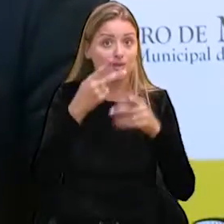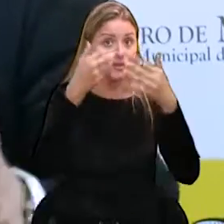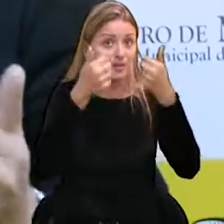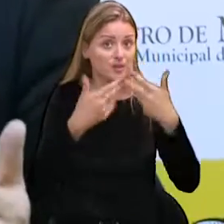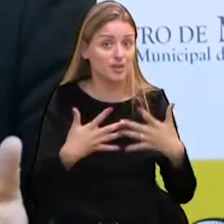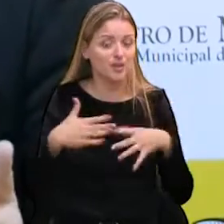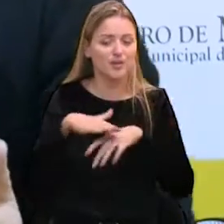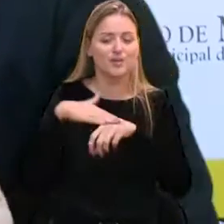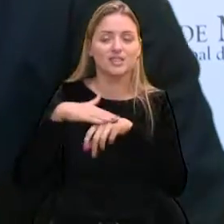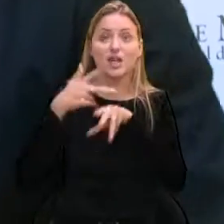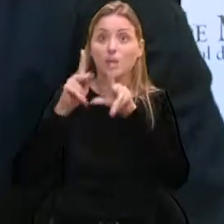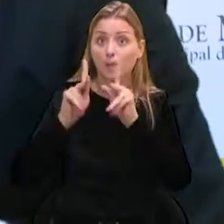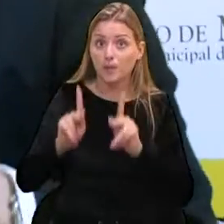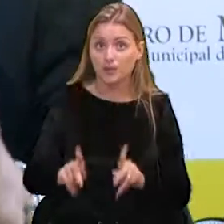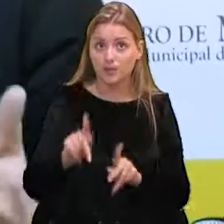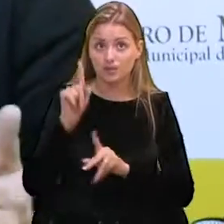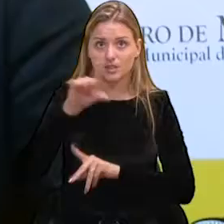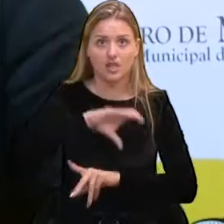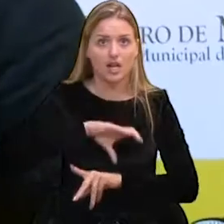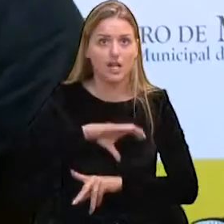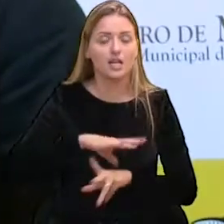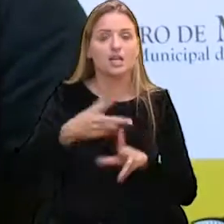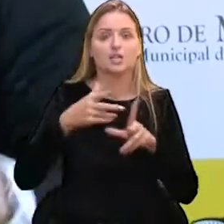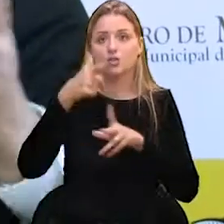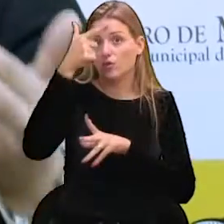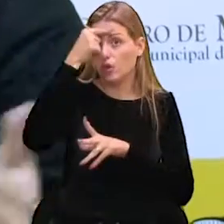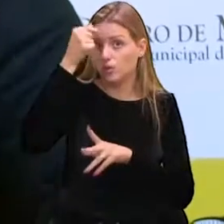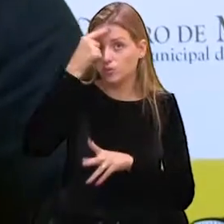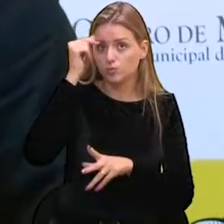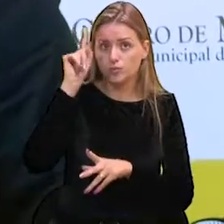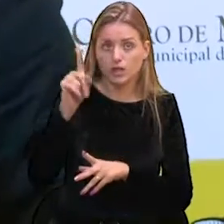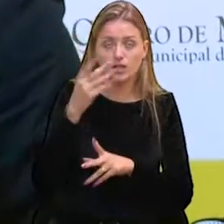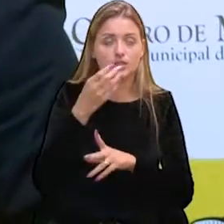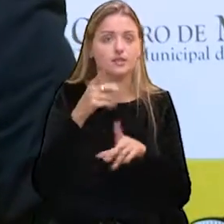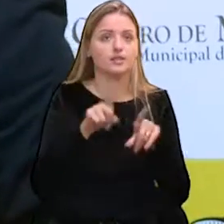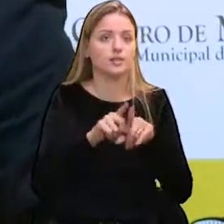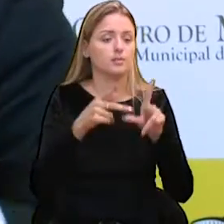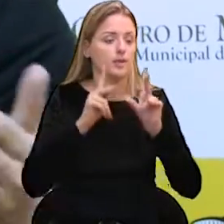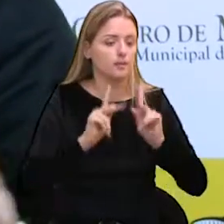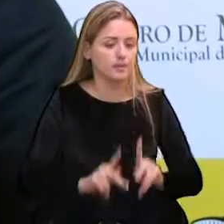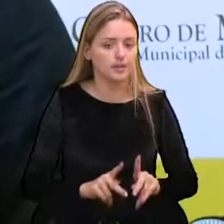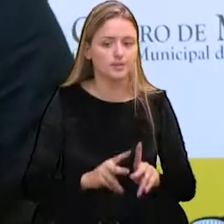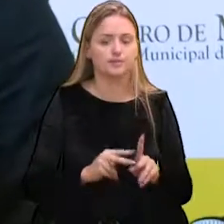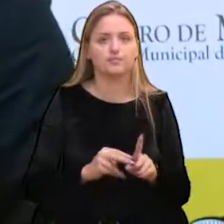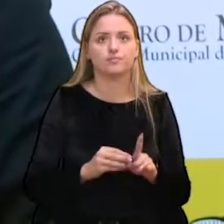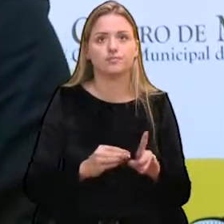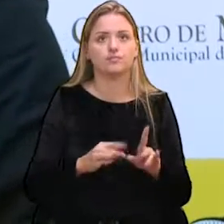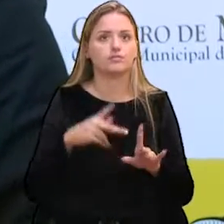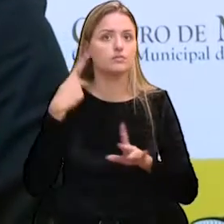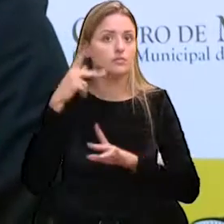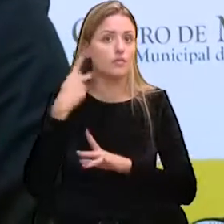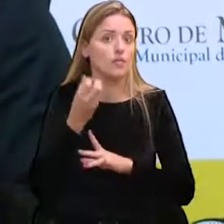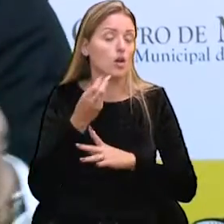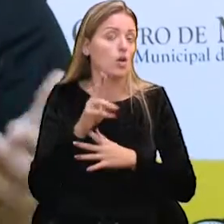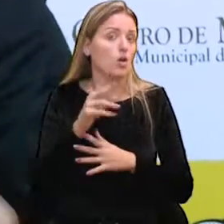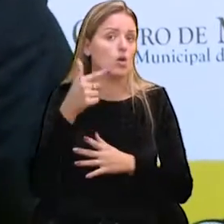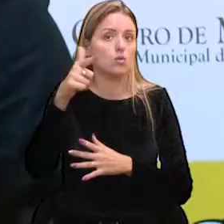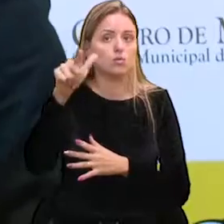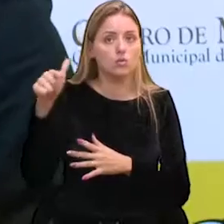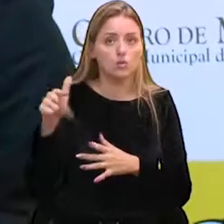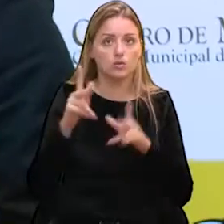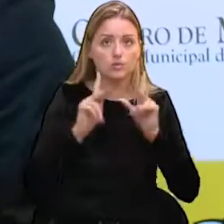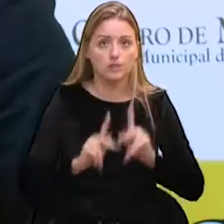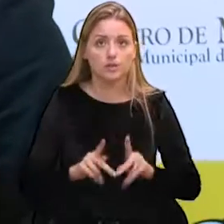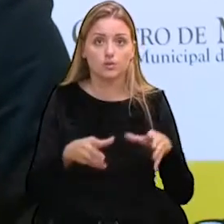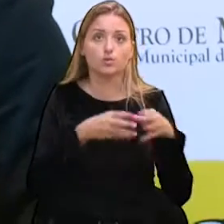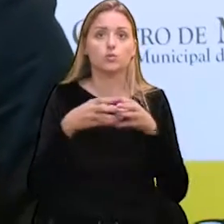conversar com autoridades, tanto acadêmicas quanto autoridades políticas e outras, né, do segmento do